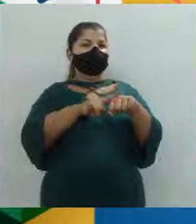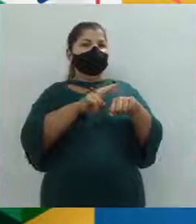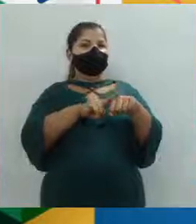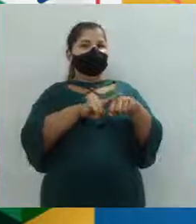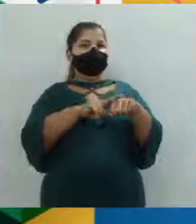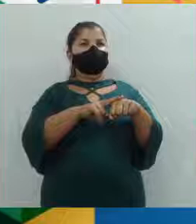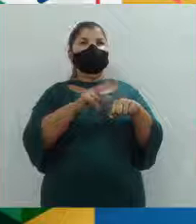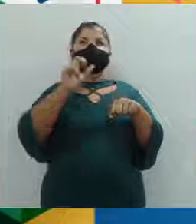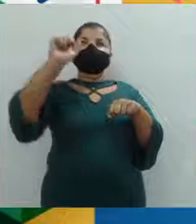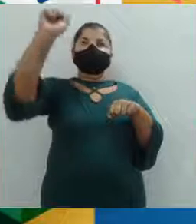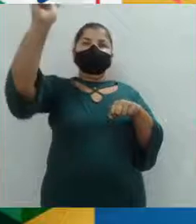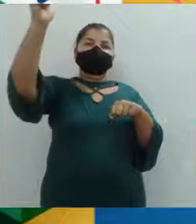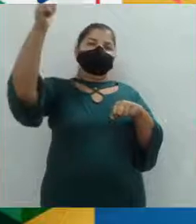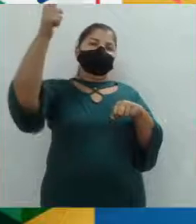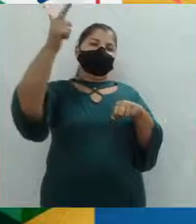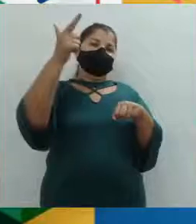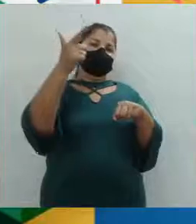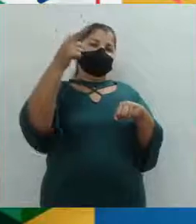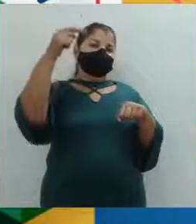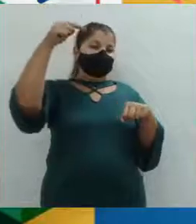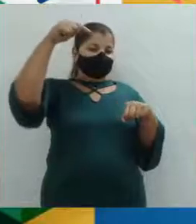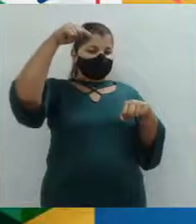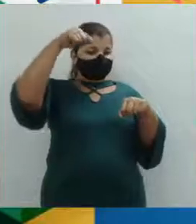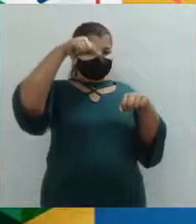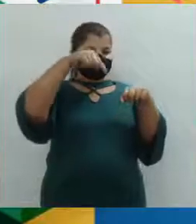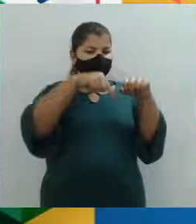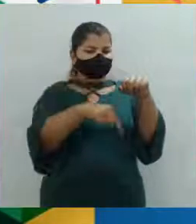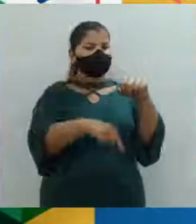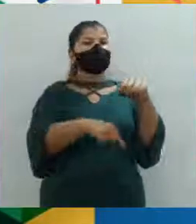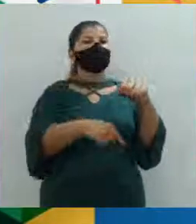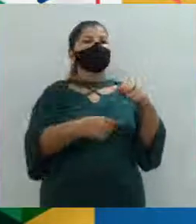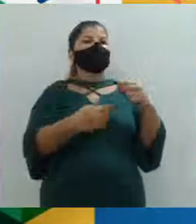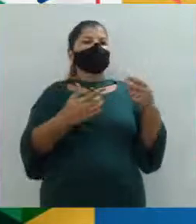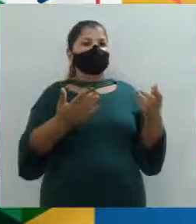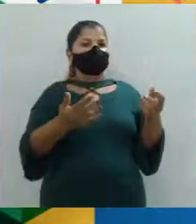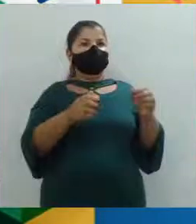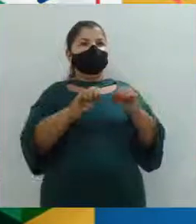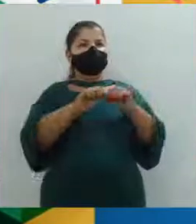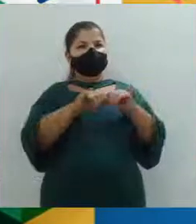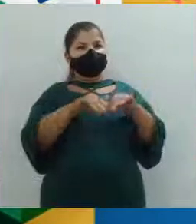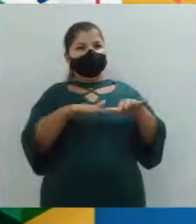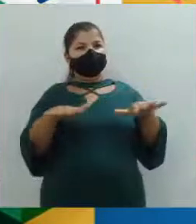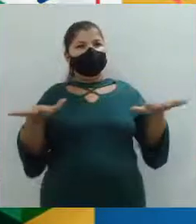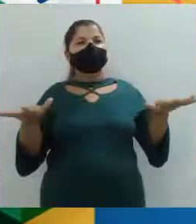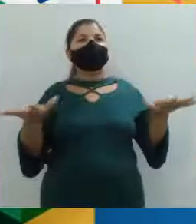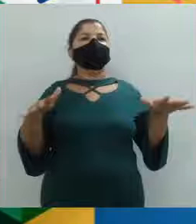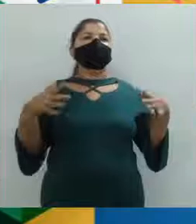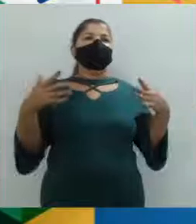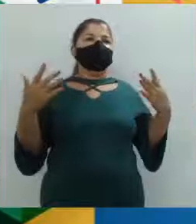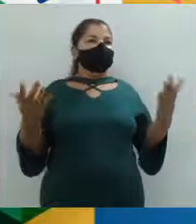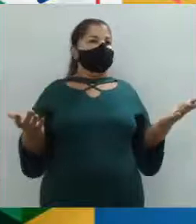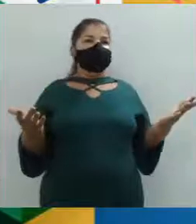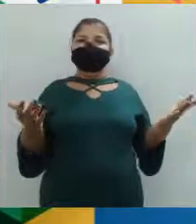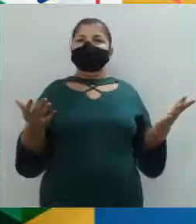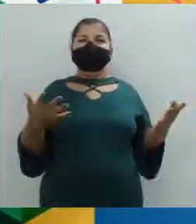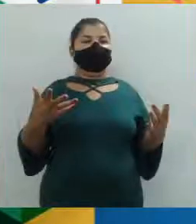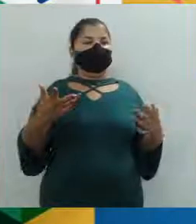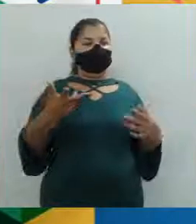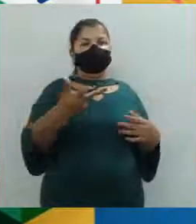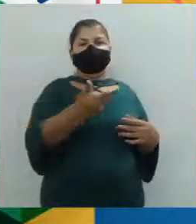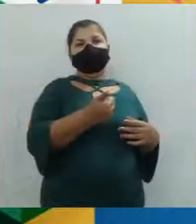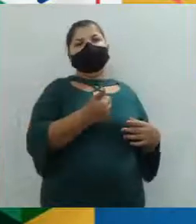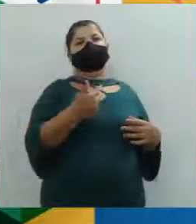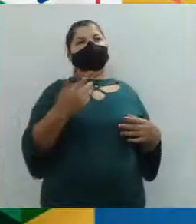a luz do sol vai justamente transpassar esses vitrais, dando uma atmosfera